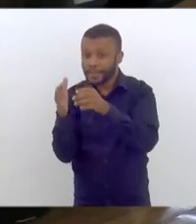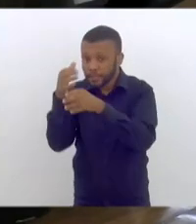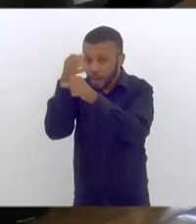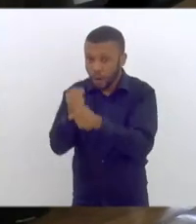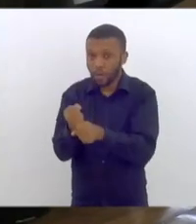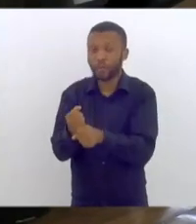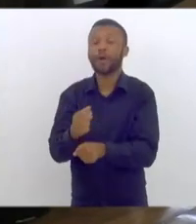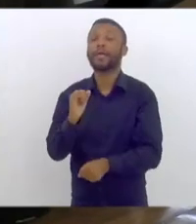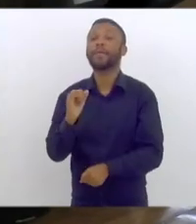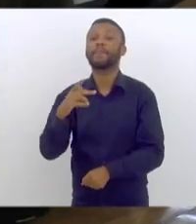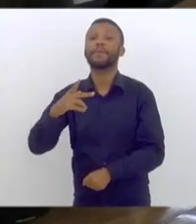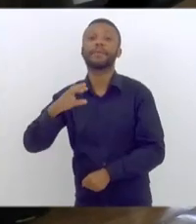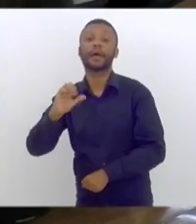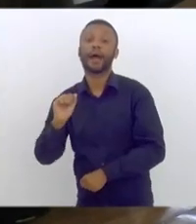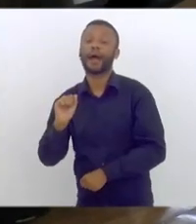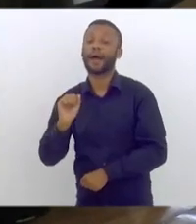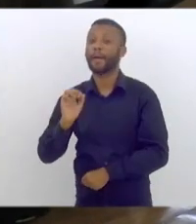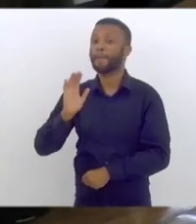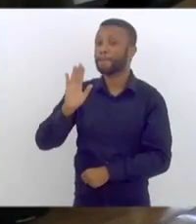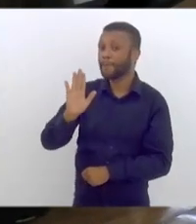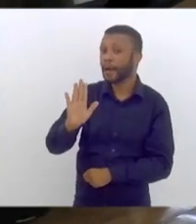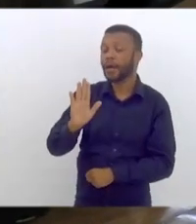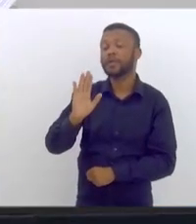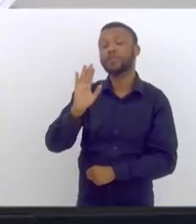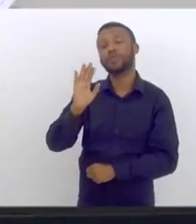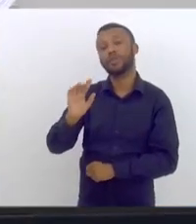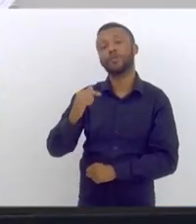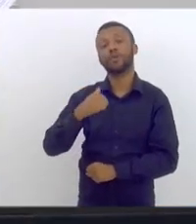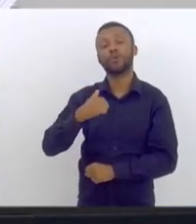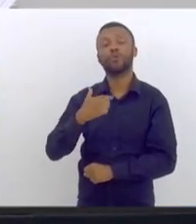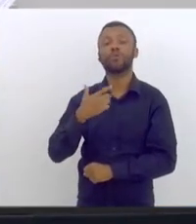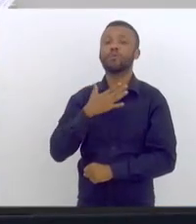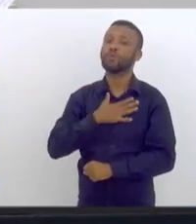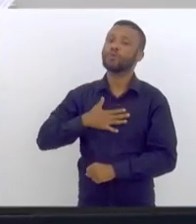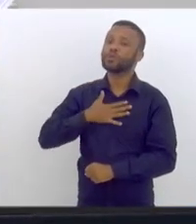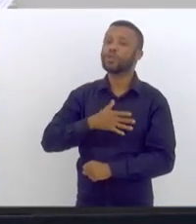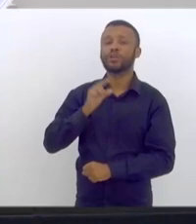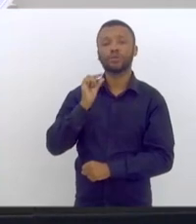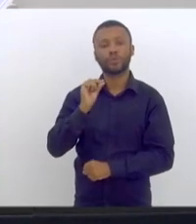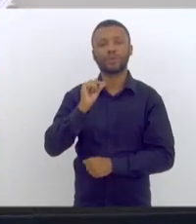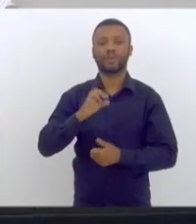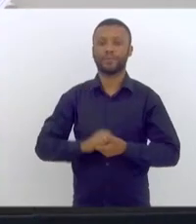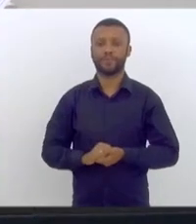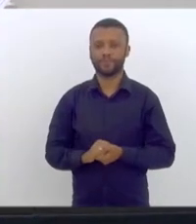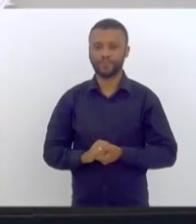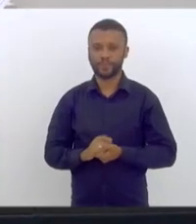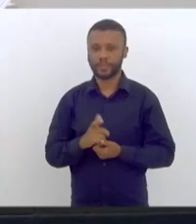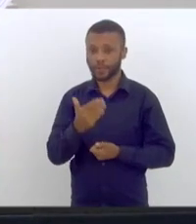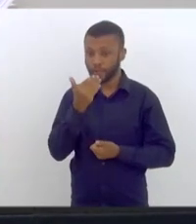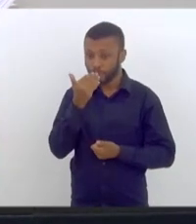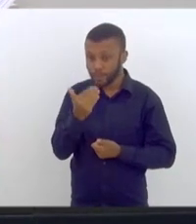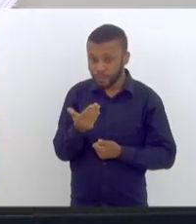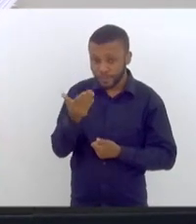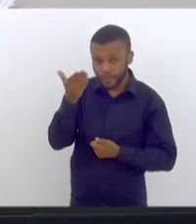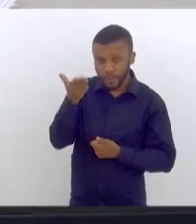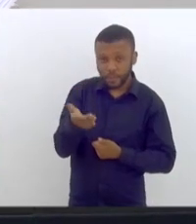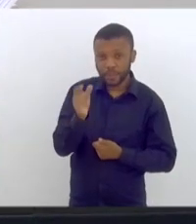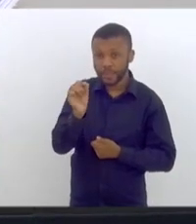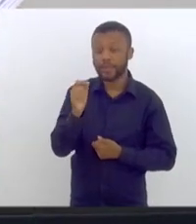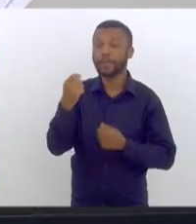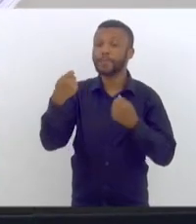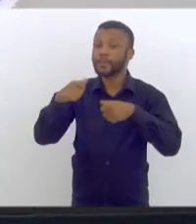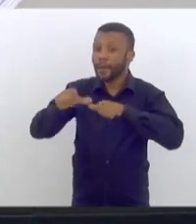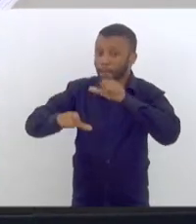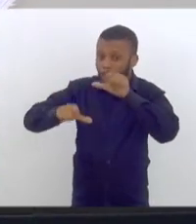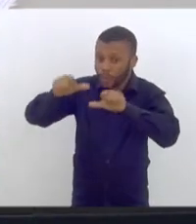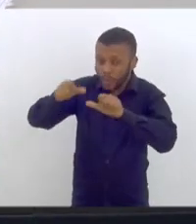mais ou menos o tempo eu gostaria que a senhora porque eu tenho que mudar aqui